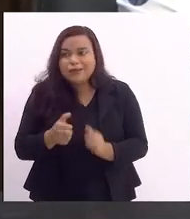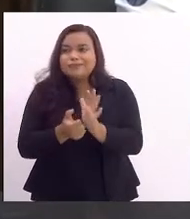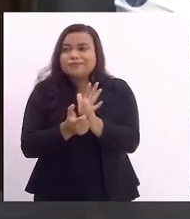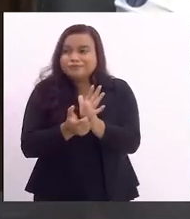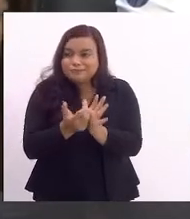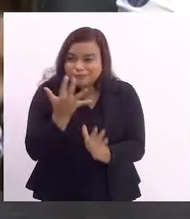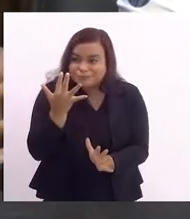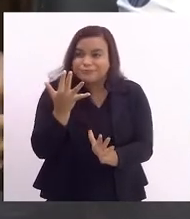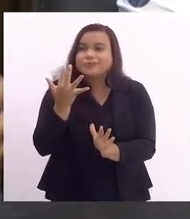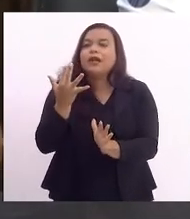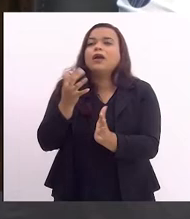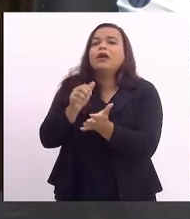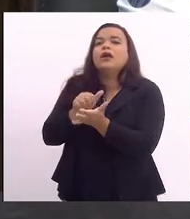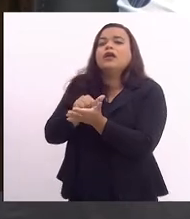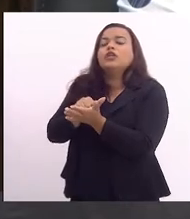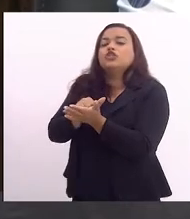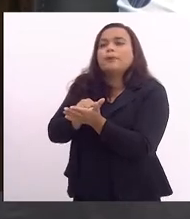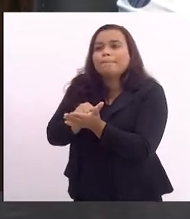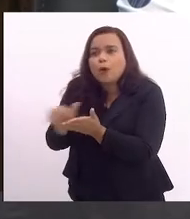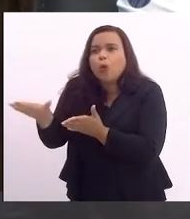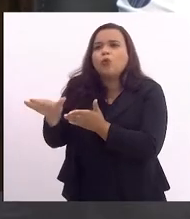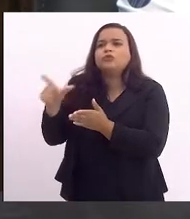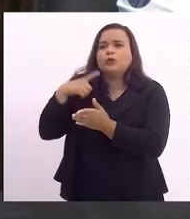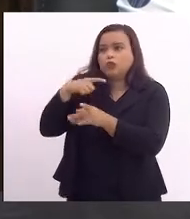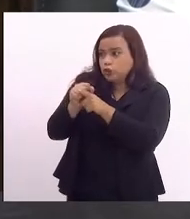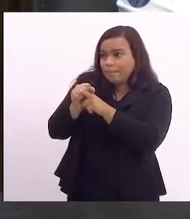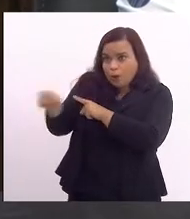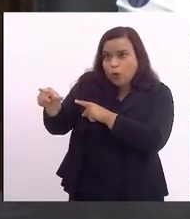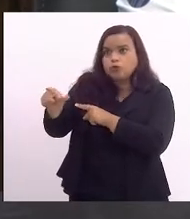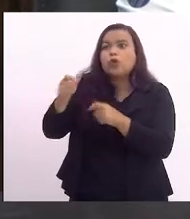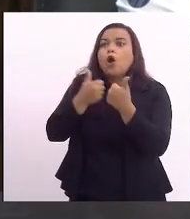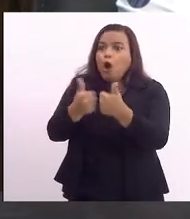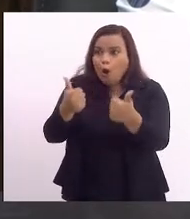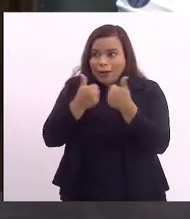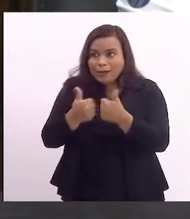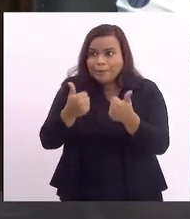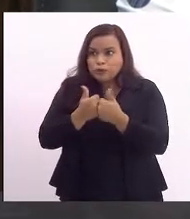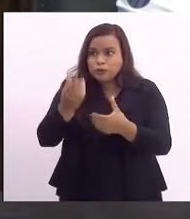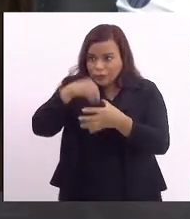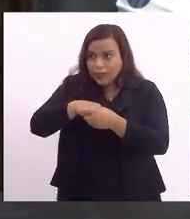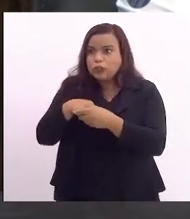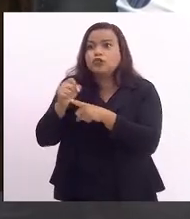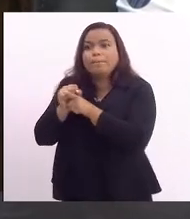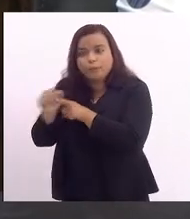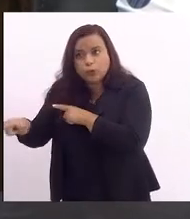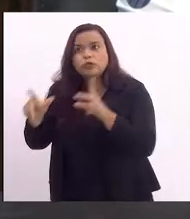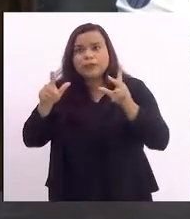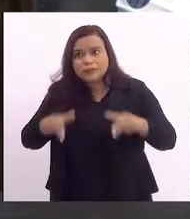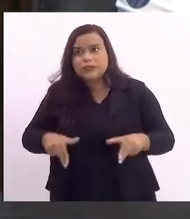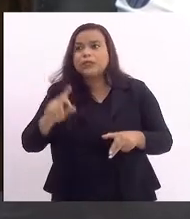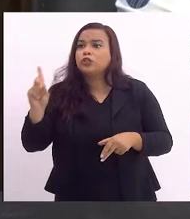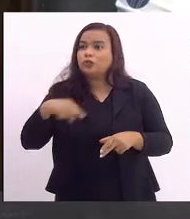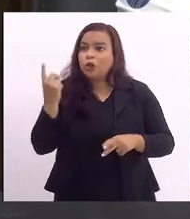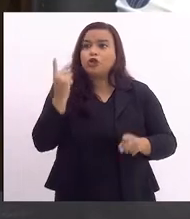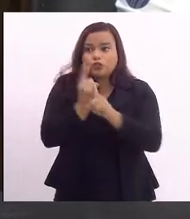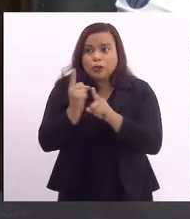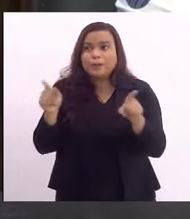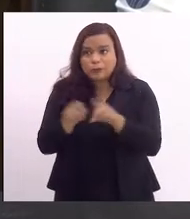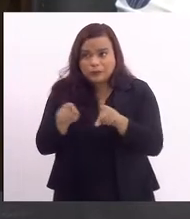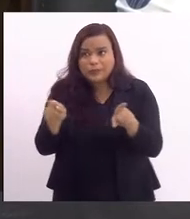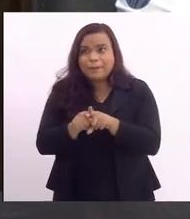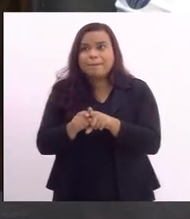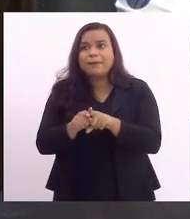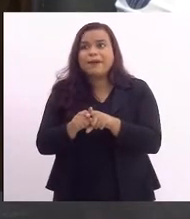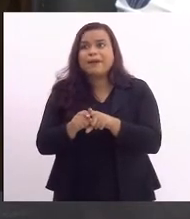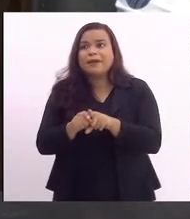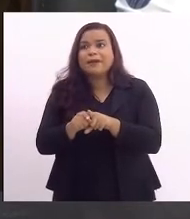colocado para fora de um ônibus em movimento, e eu, acompanhando ele, muitas vezes também tive de sair. Foi assim que a gente descobriu que essa predileção